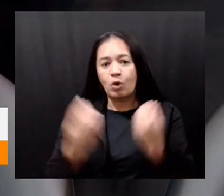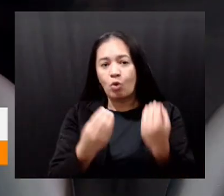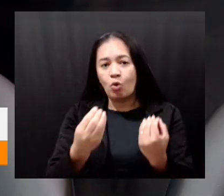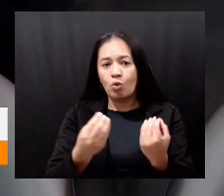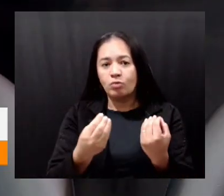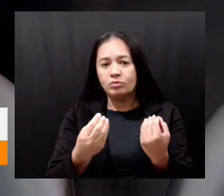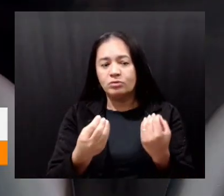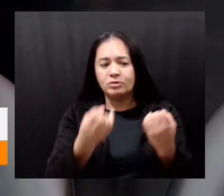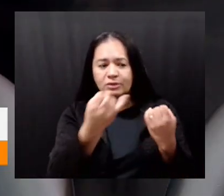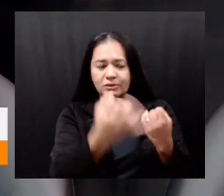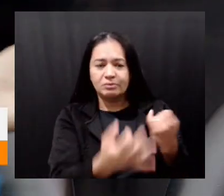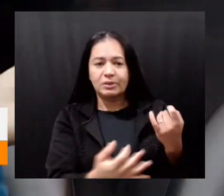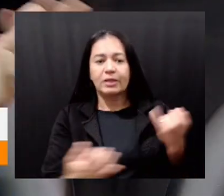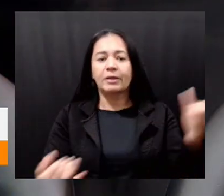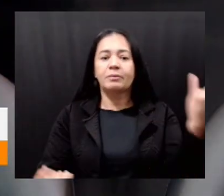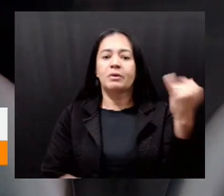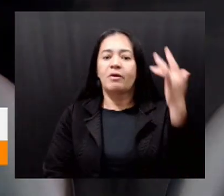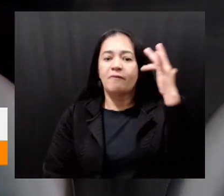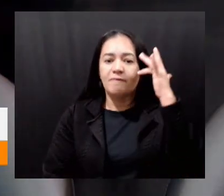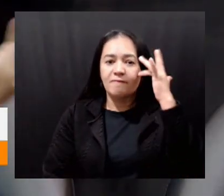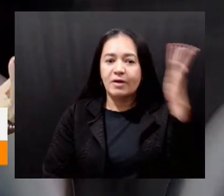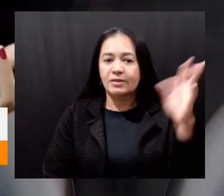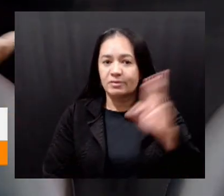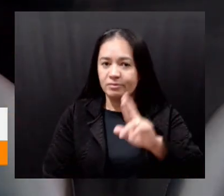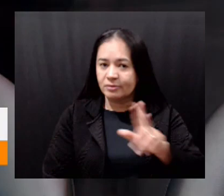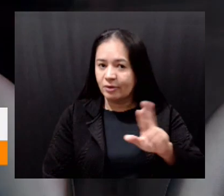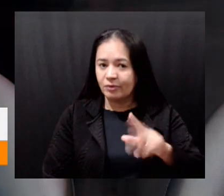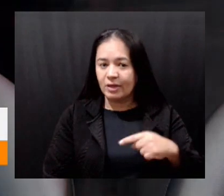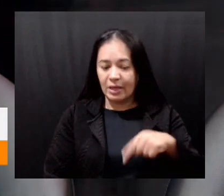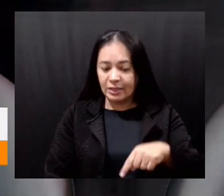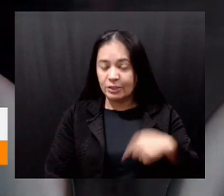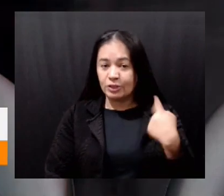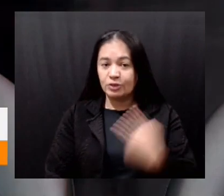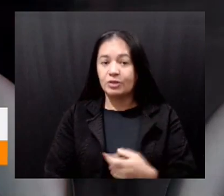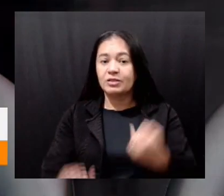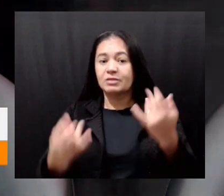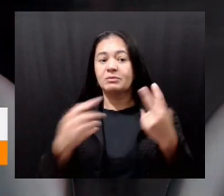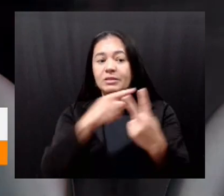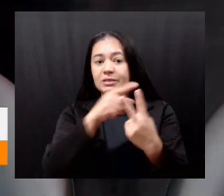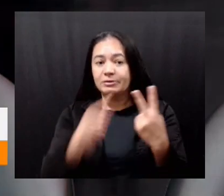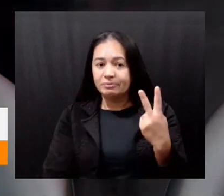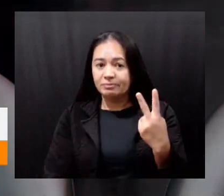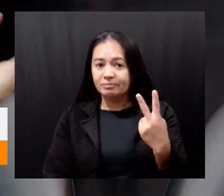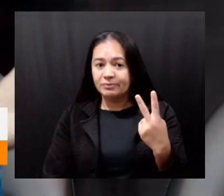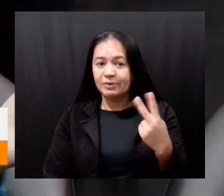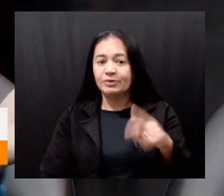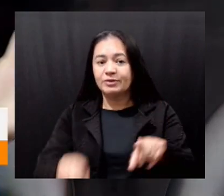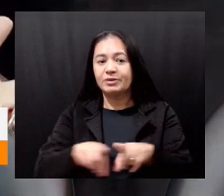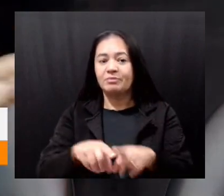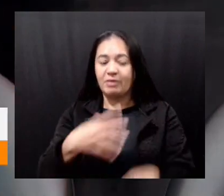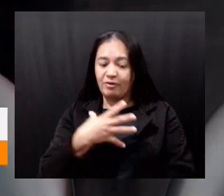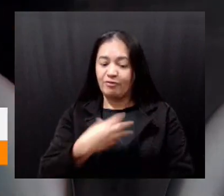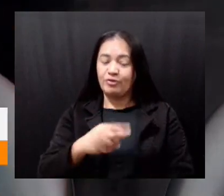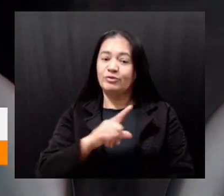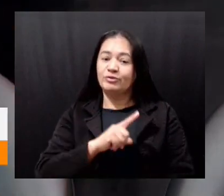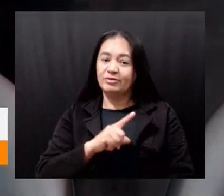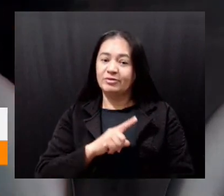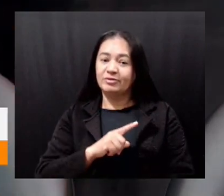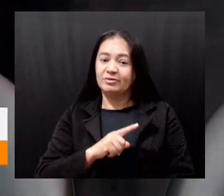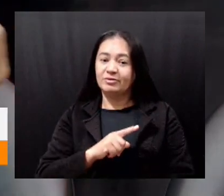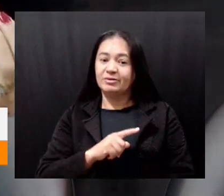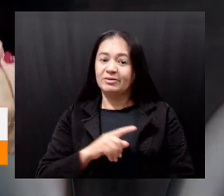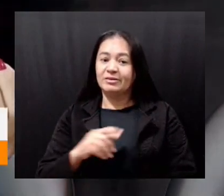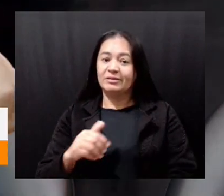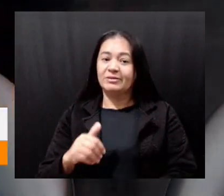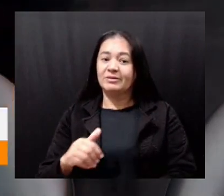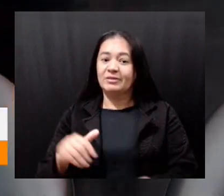é fácil no dia a dia. Aqui nós estamos falando de duas pessoas que eu também tenho filhos que são especialistas da área da saúde mental,